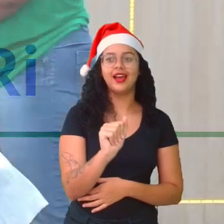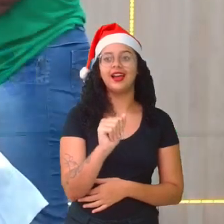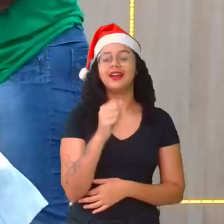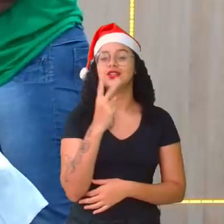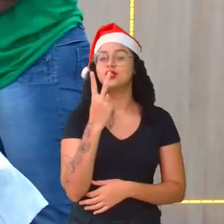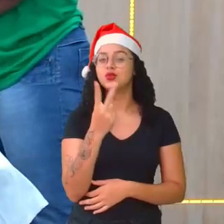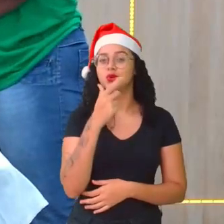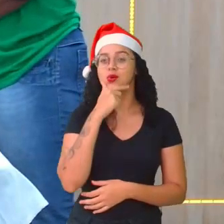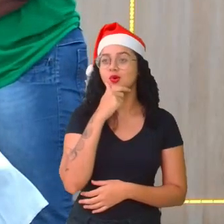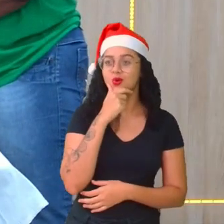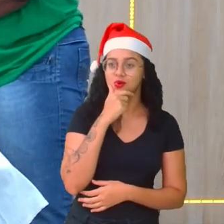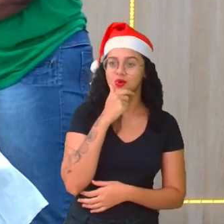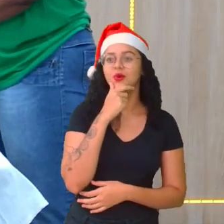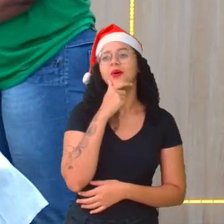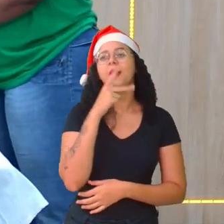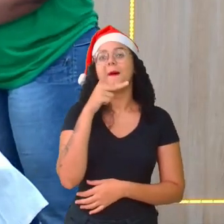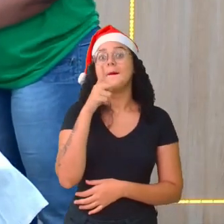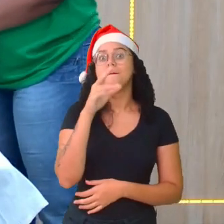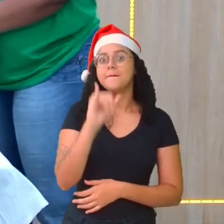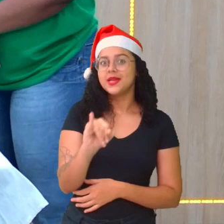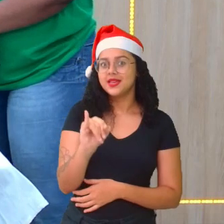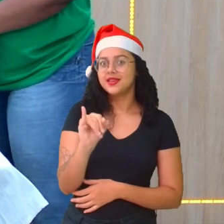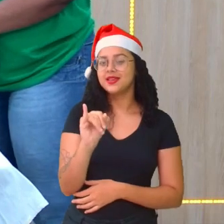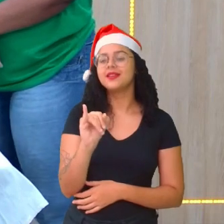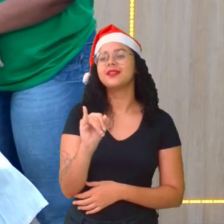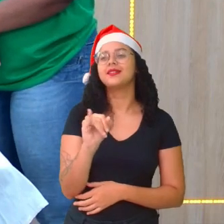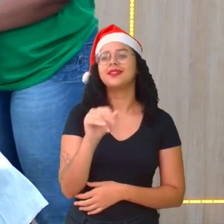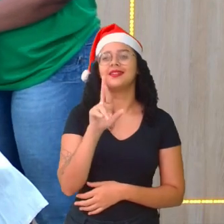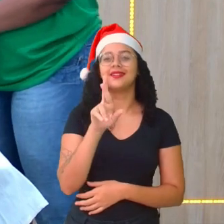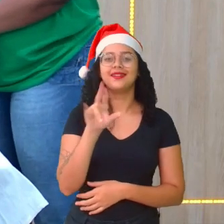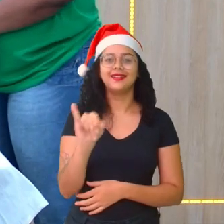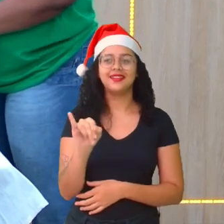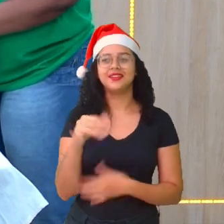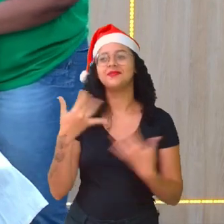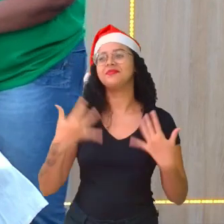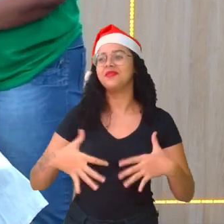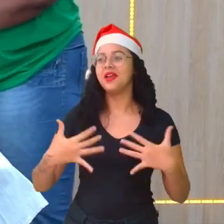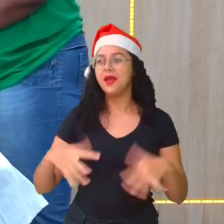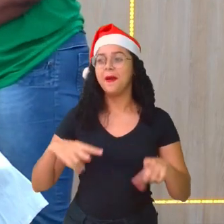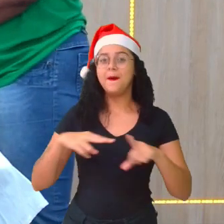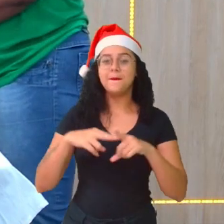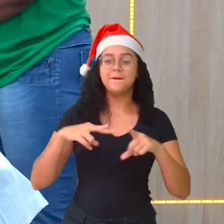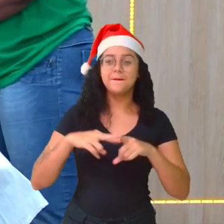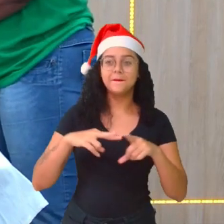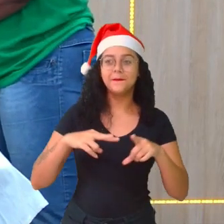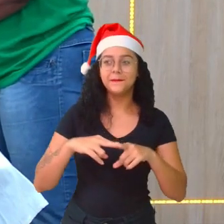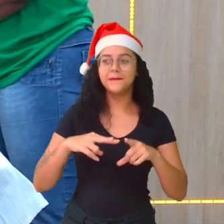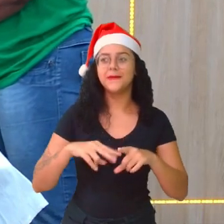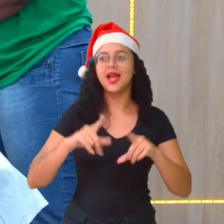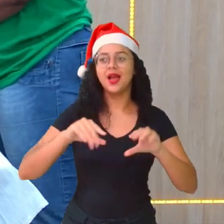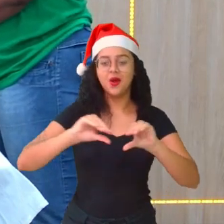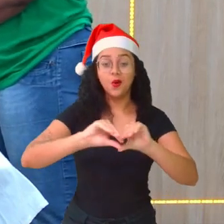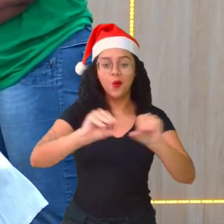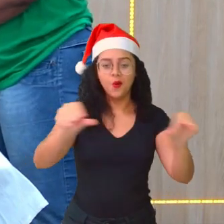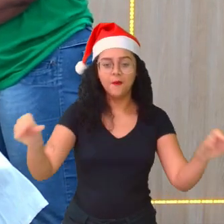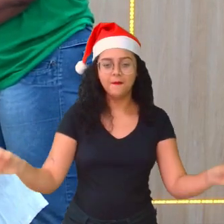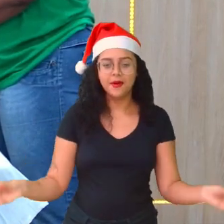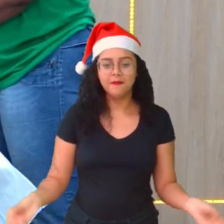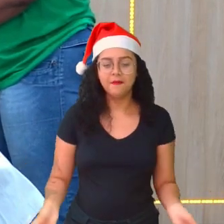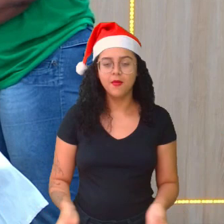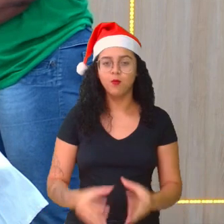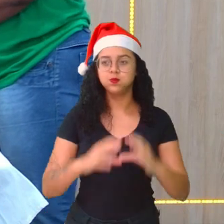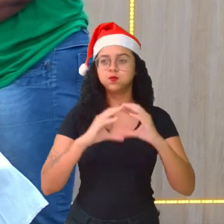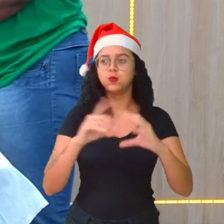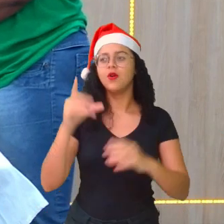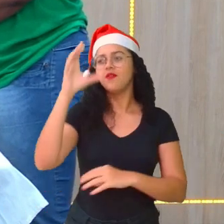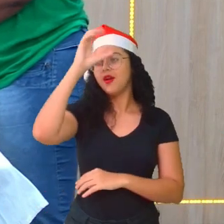Eita! Dois inglês, olha só! Piri! Eita, uma pizza com catiupiri é o comprimento da circunferência.